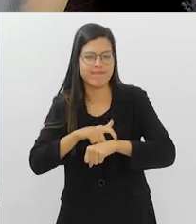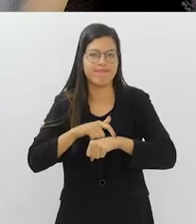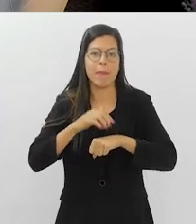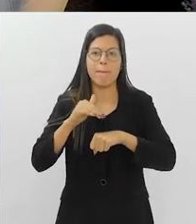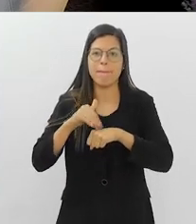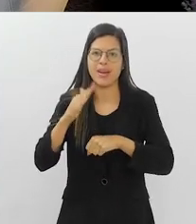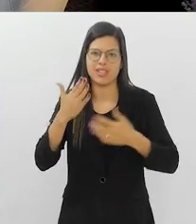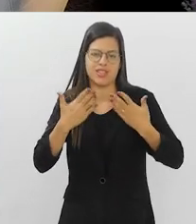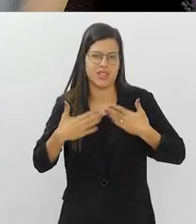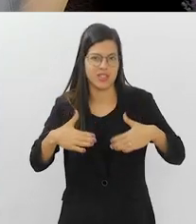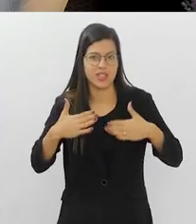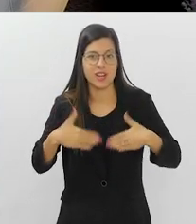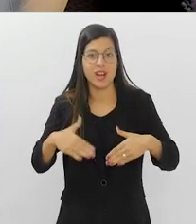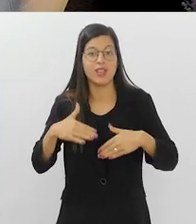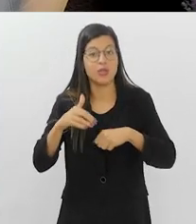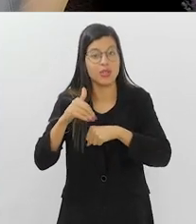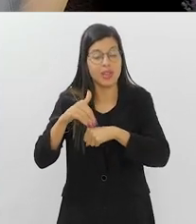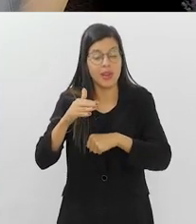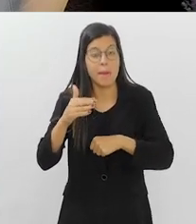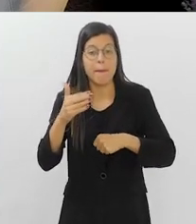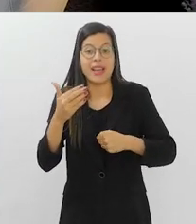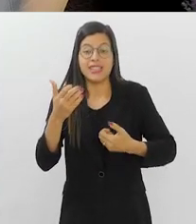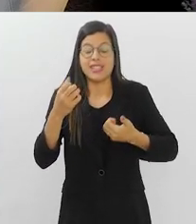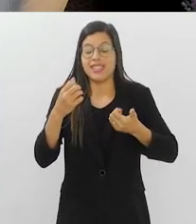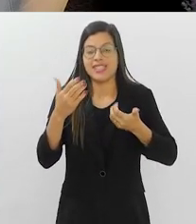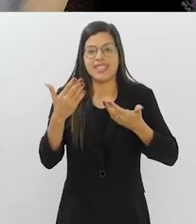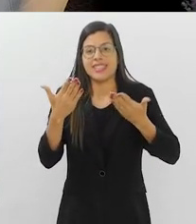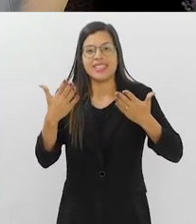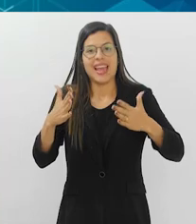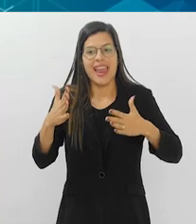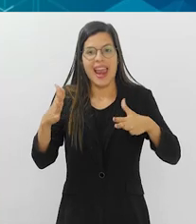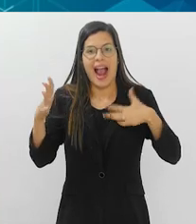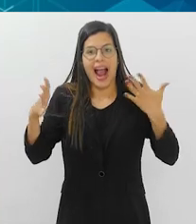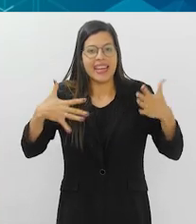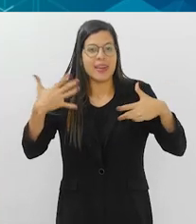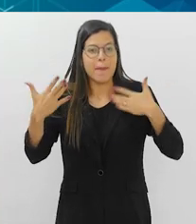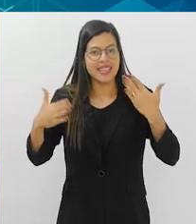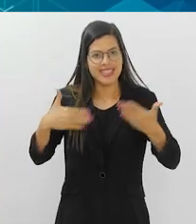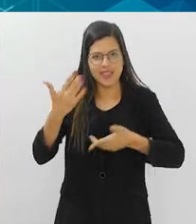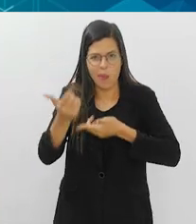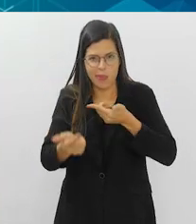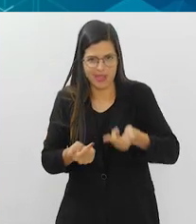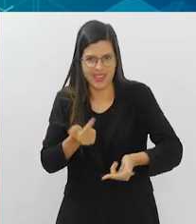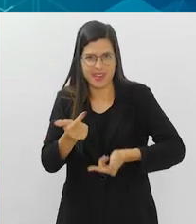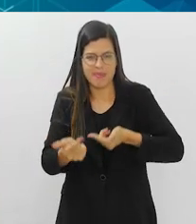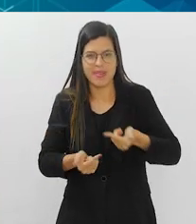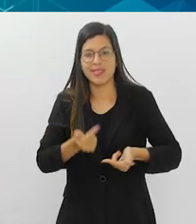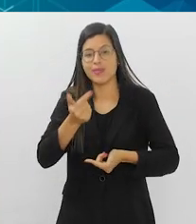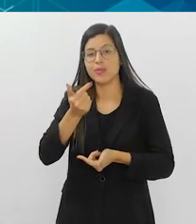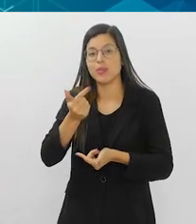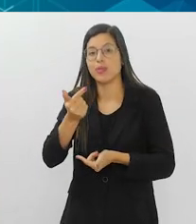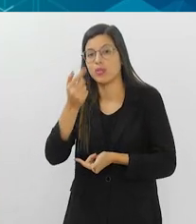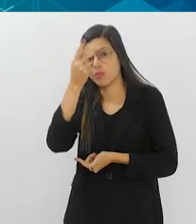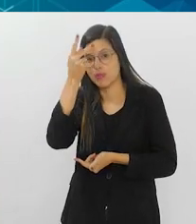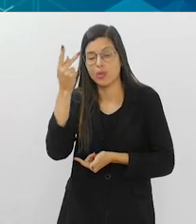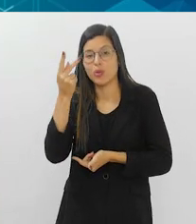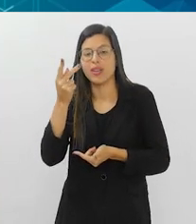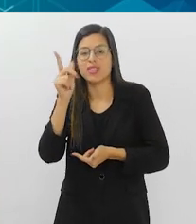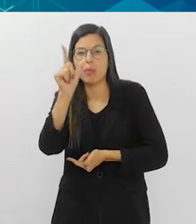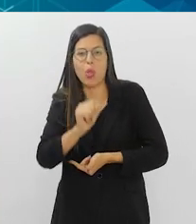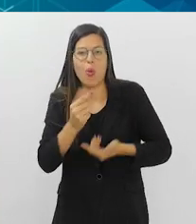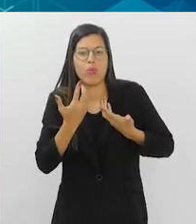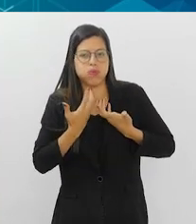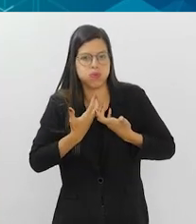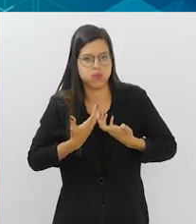descanso e mais entusiasmo com o trabalho também. As pessoas se sentiram menos desgastadas e, com isso, aumentaram o senso de